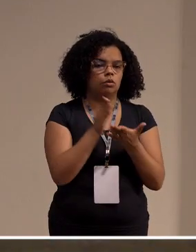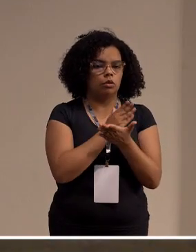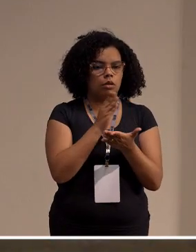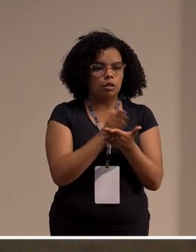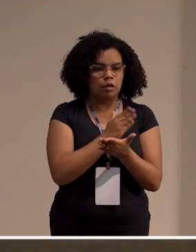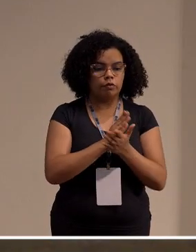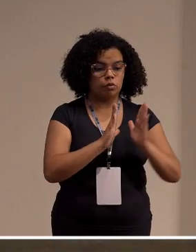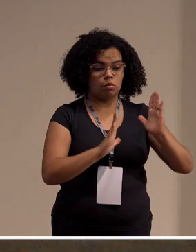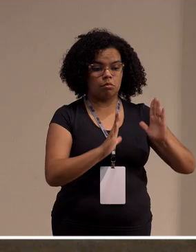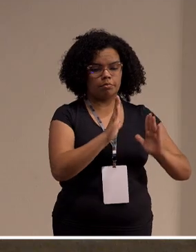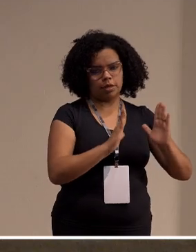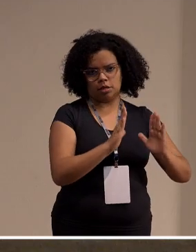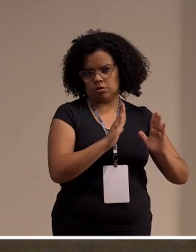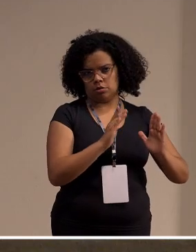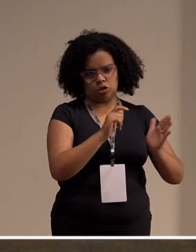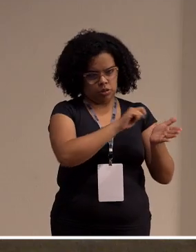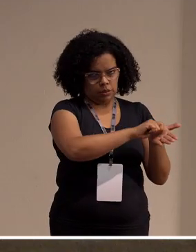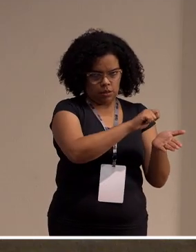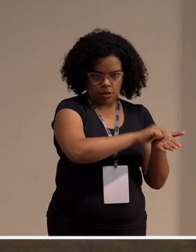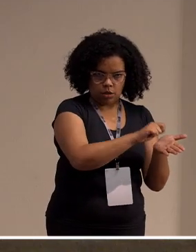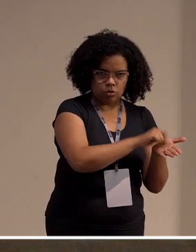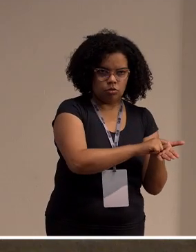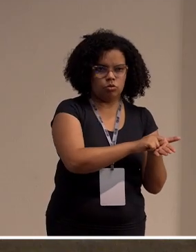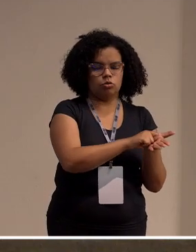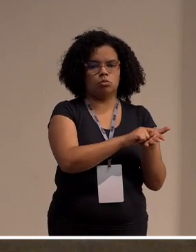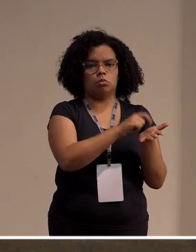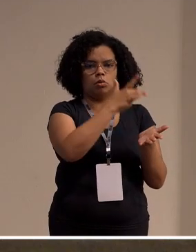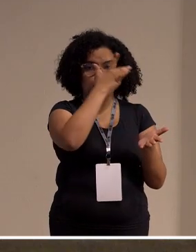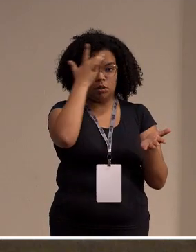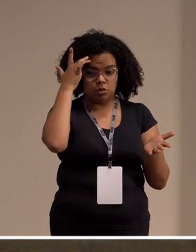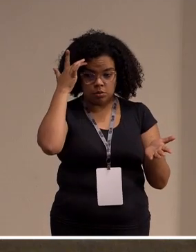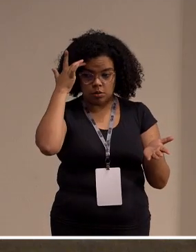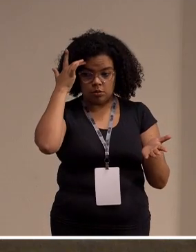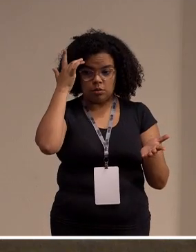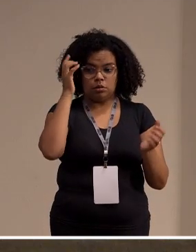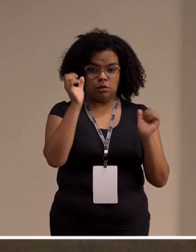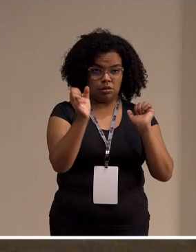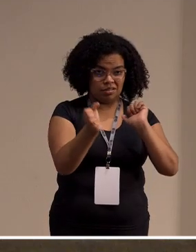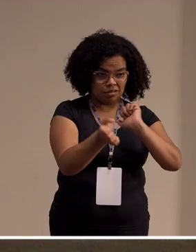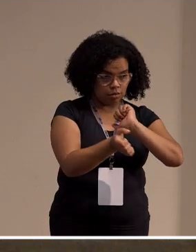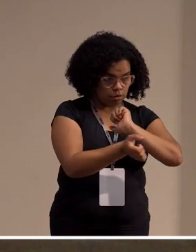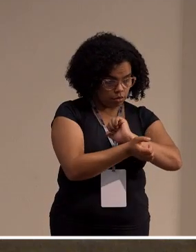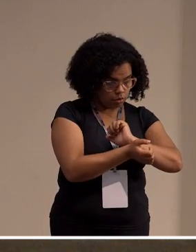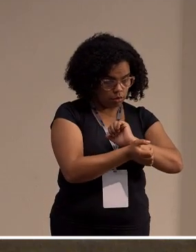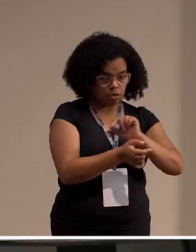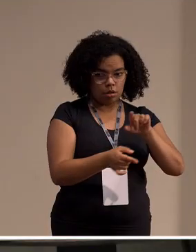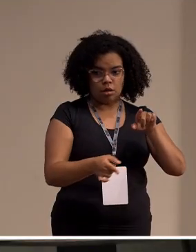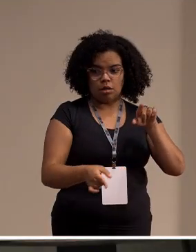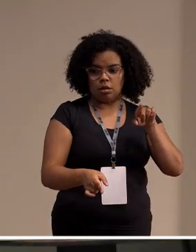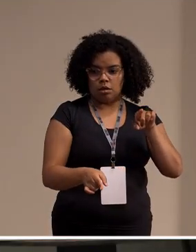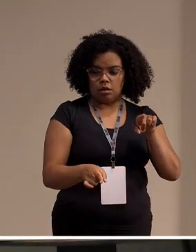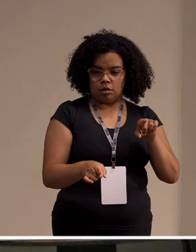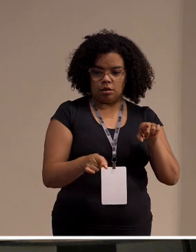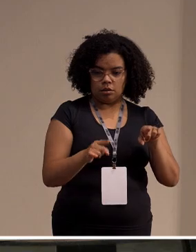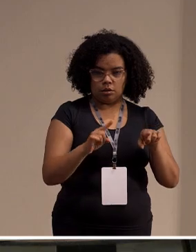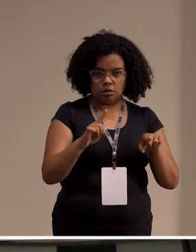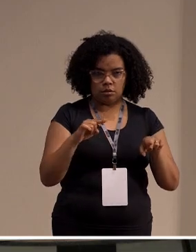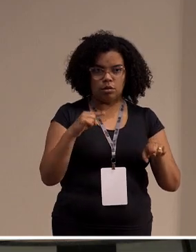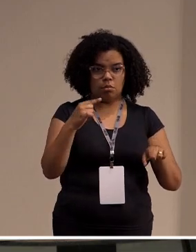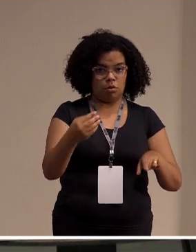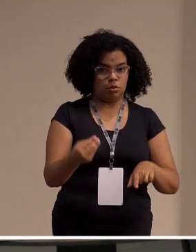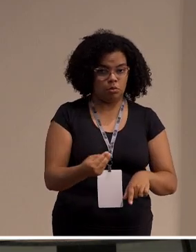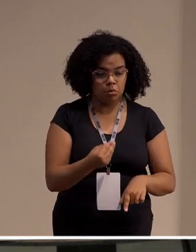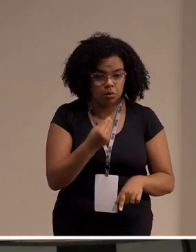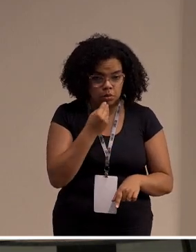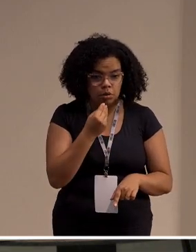esse período, sejam eles escritos por pessoas que foram escravizadas, depois tiveram a